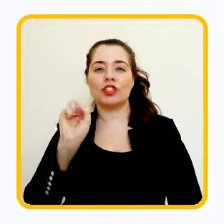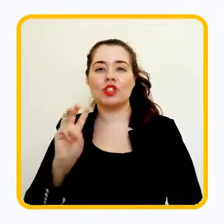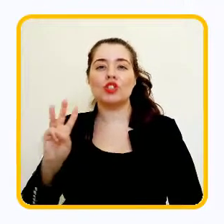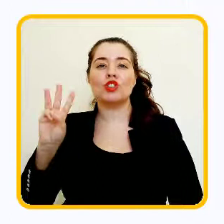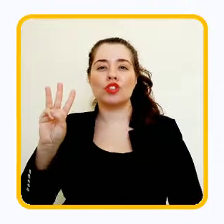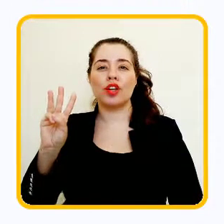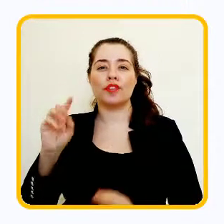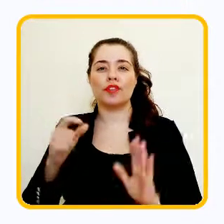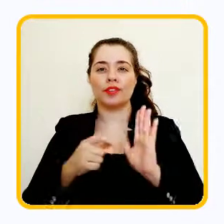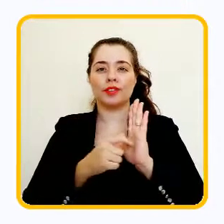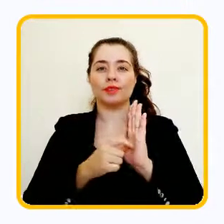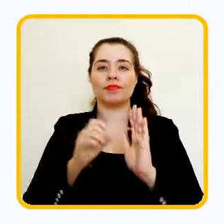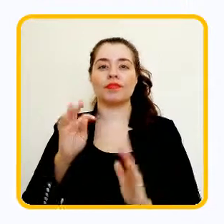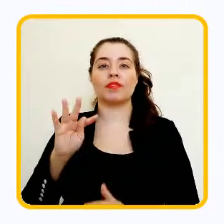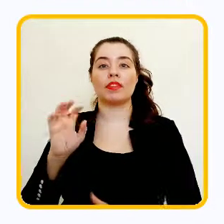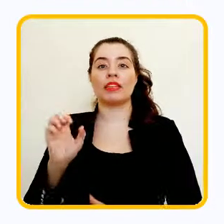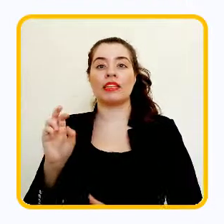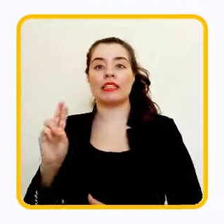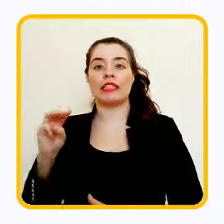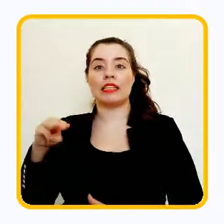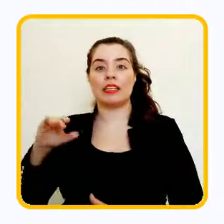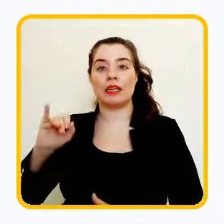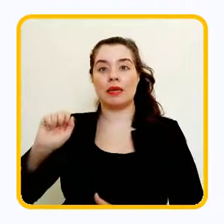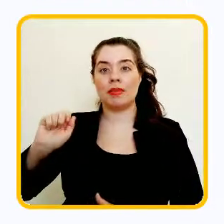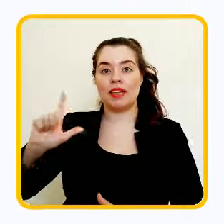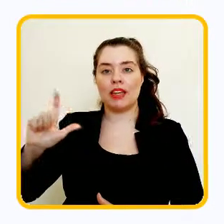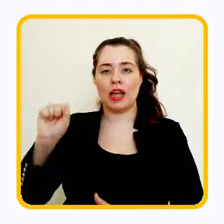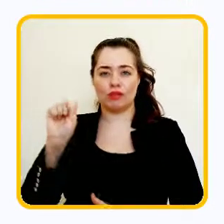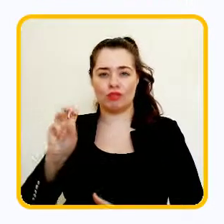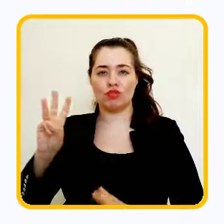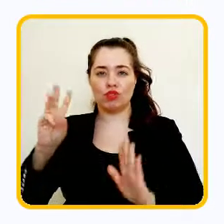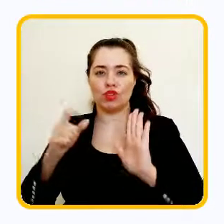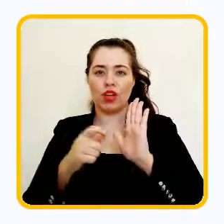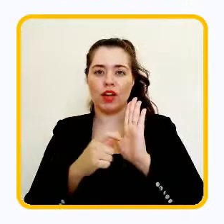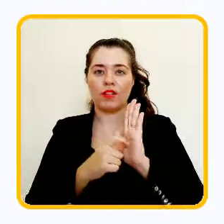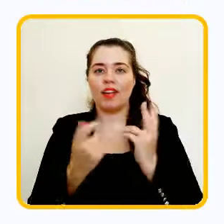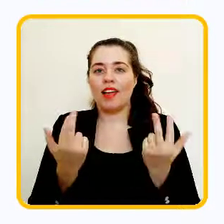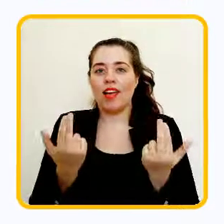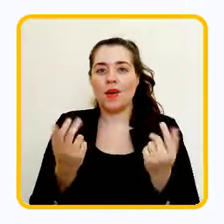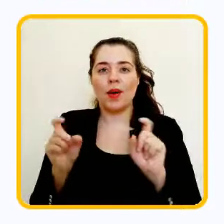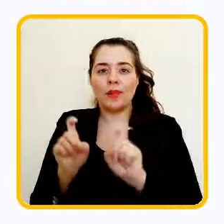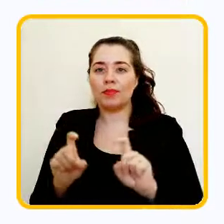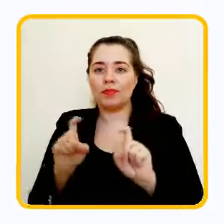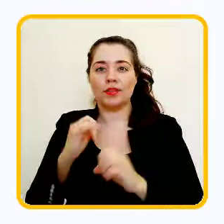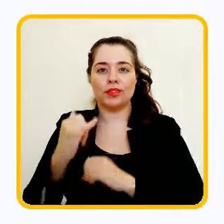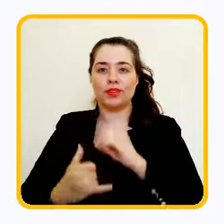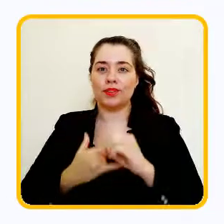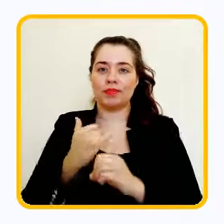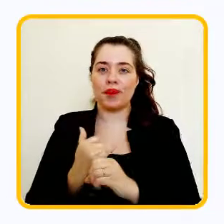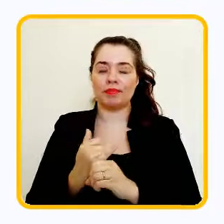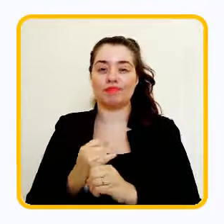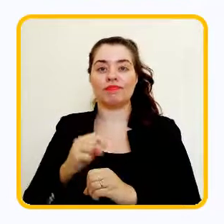Por último, o terminal de software. O terminal de software é um desktop virtual.